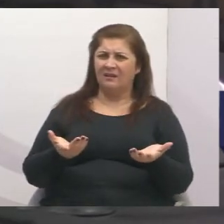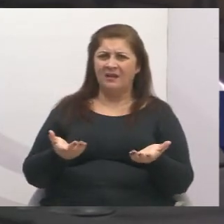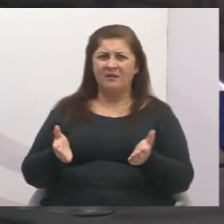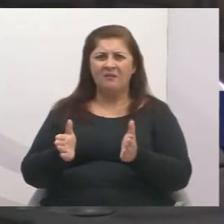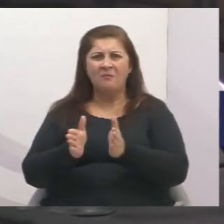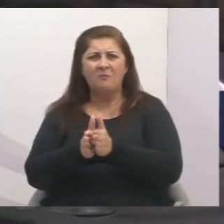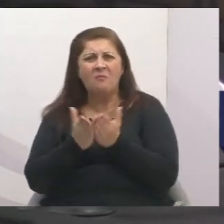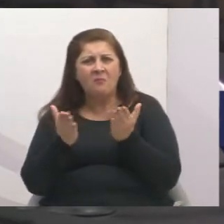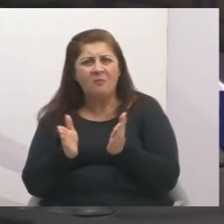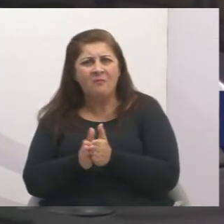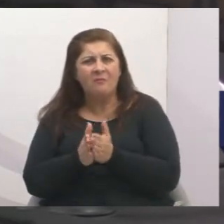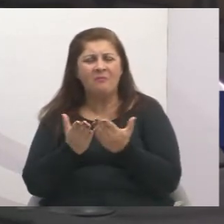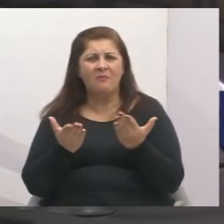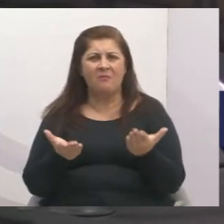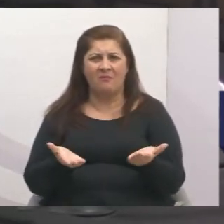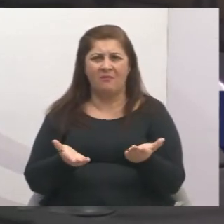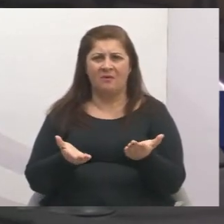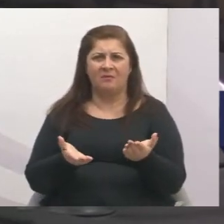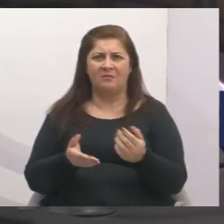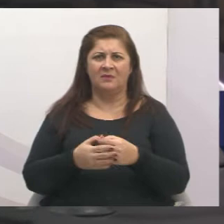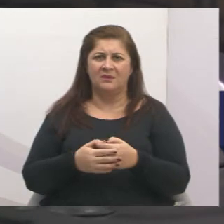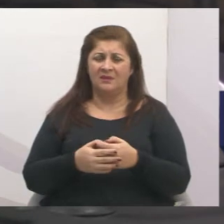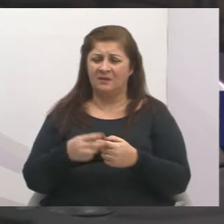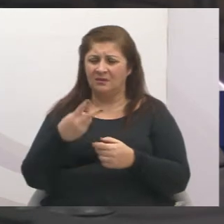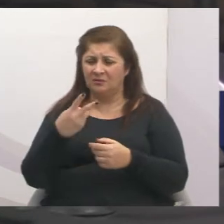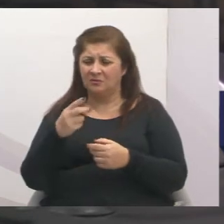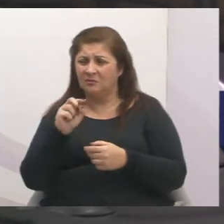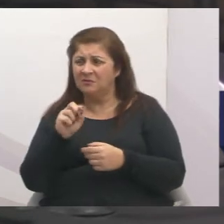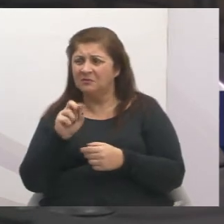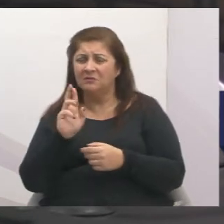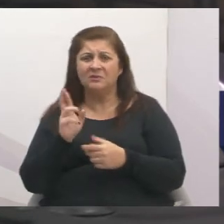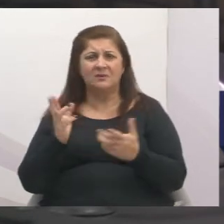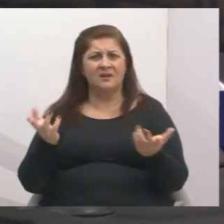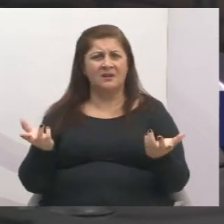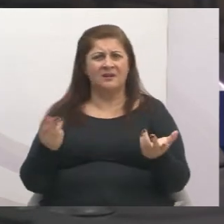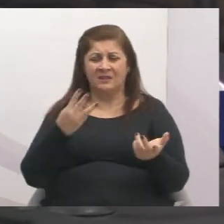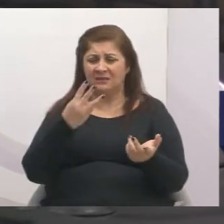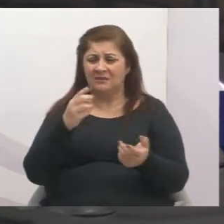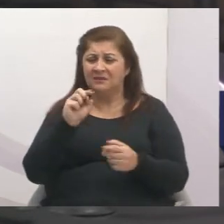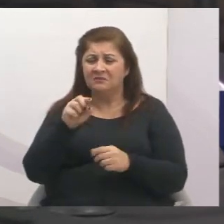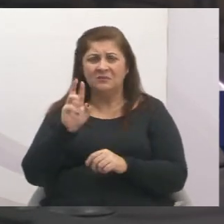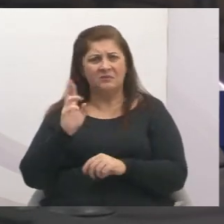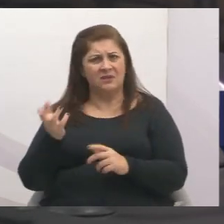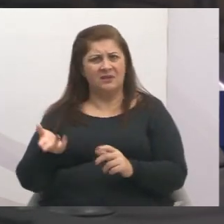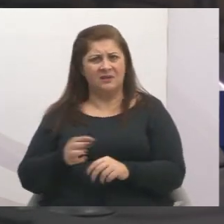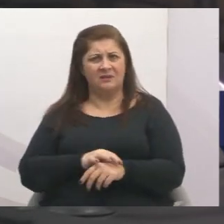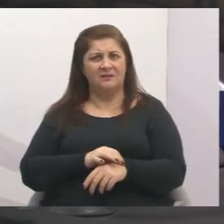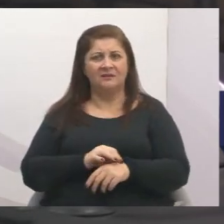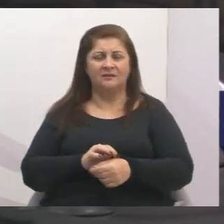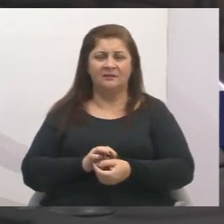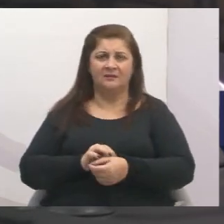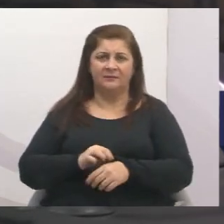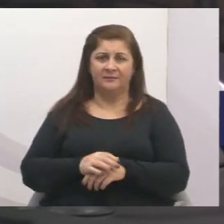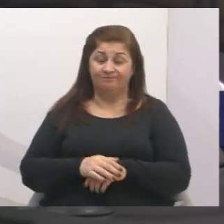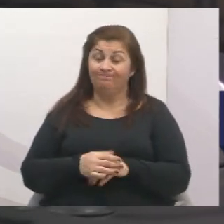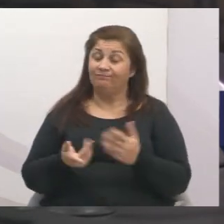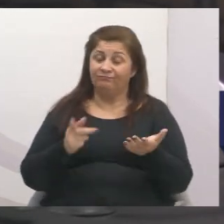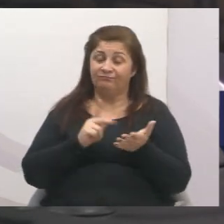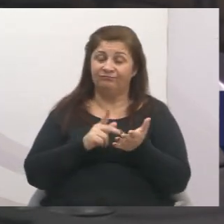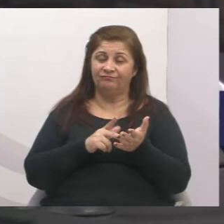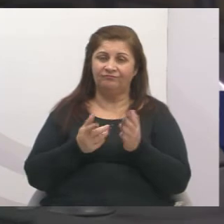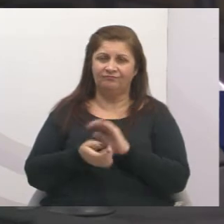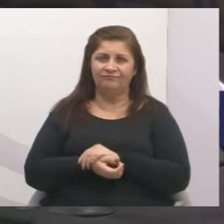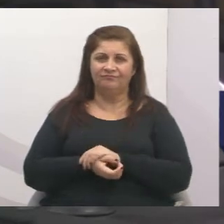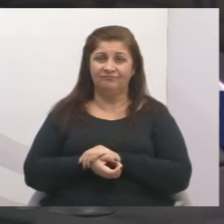a taxar aqueles que ganham 2 mil, 3 mil, 4 mil reais no nosso país. Essa é a verdade, nua